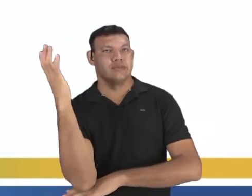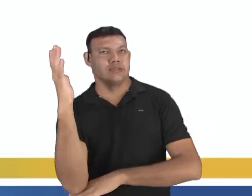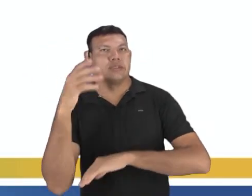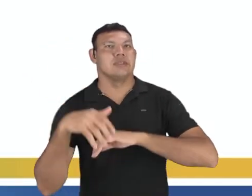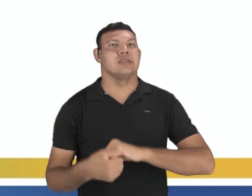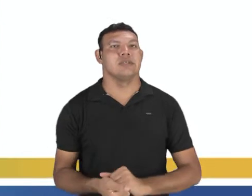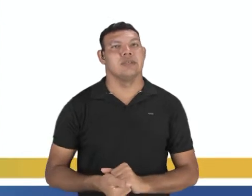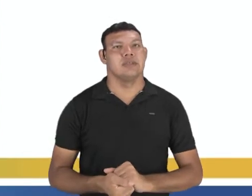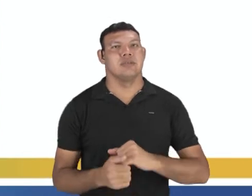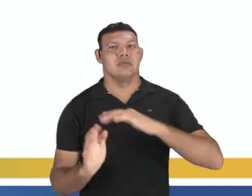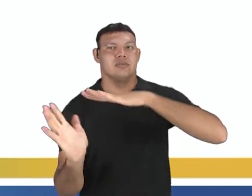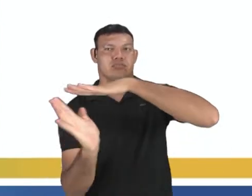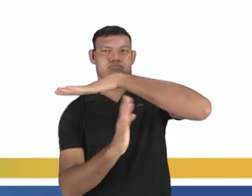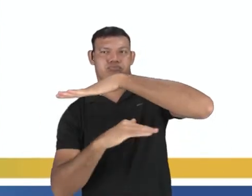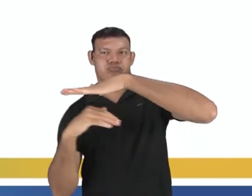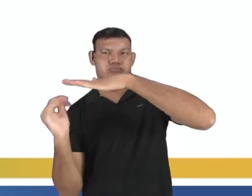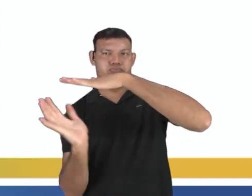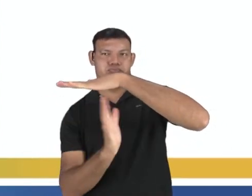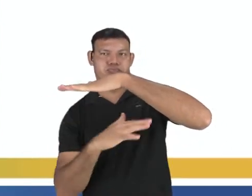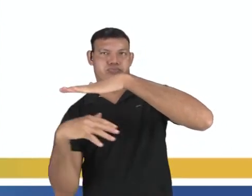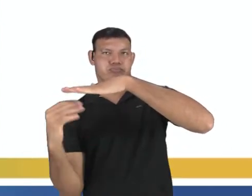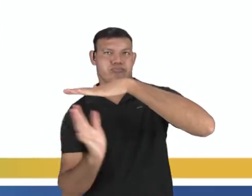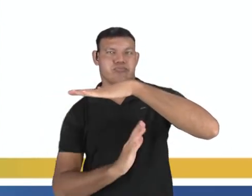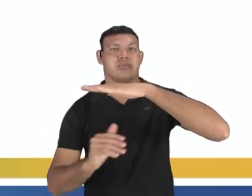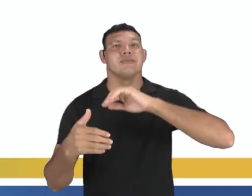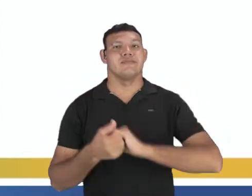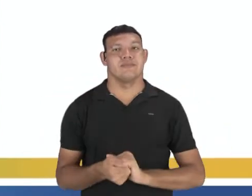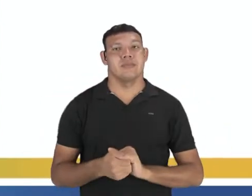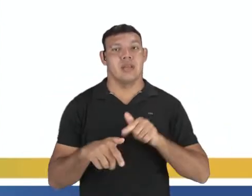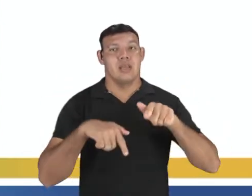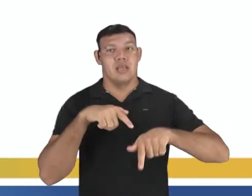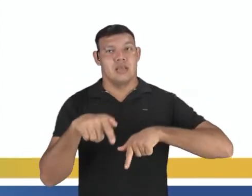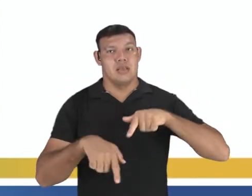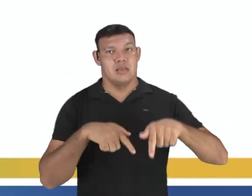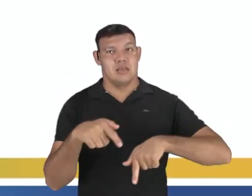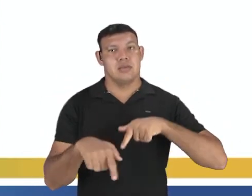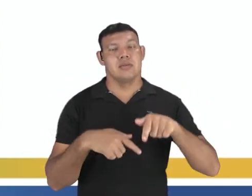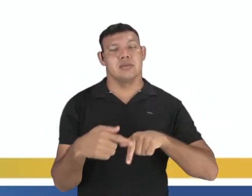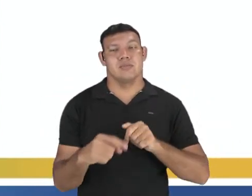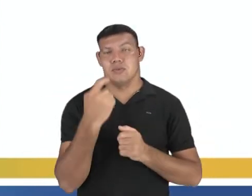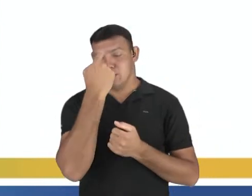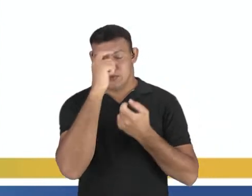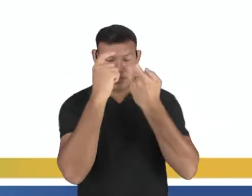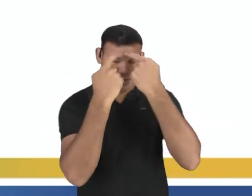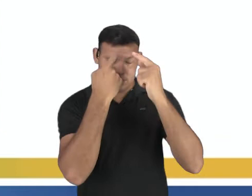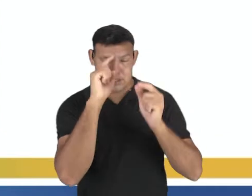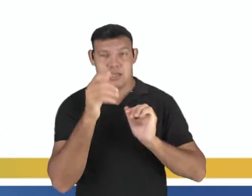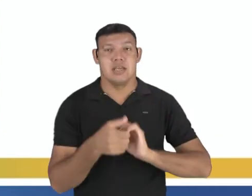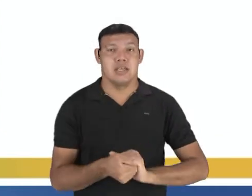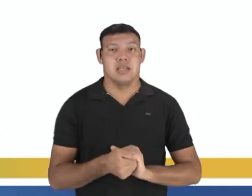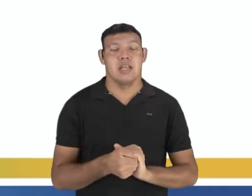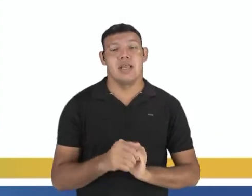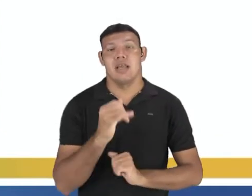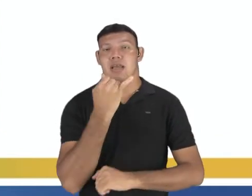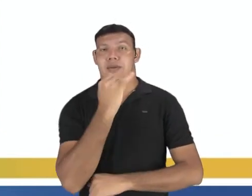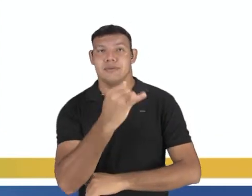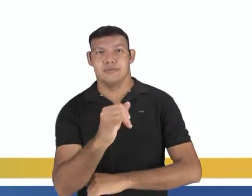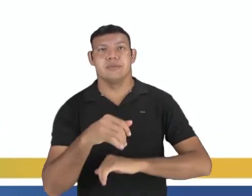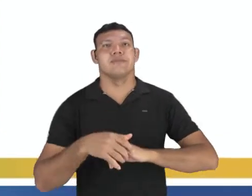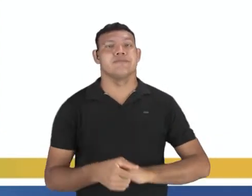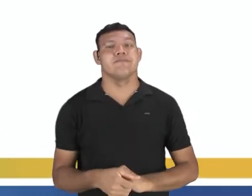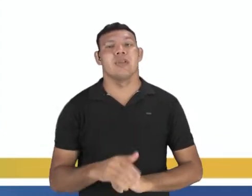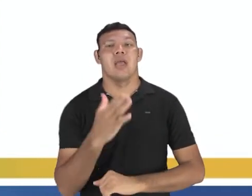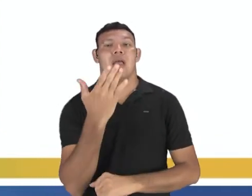algumas bactérias especiais, né? E a quimiossíntese também é responsável por produzir alimentos,